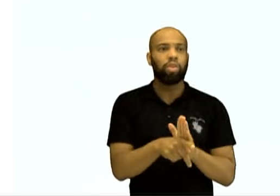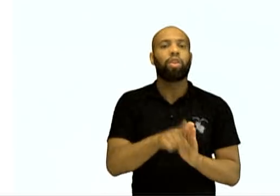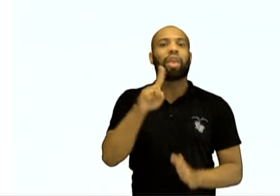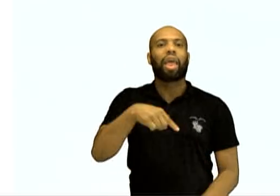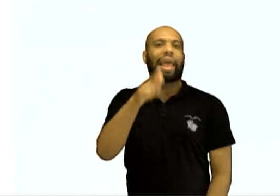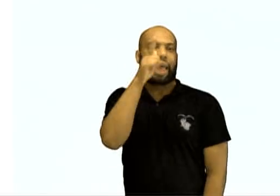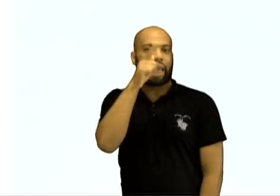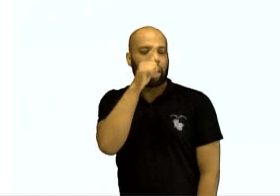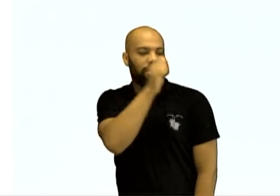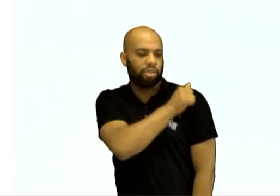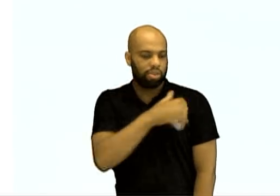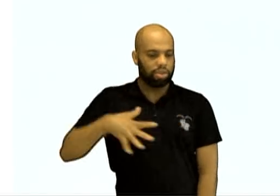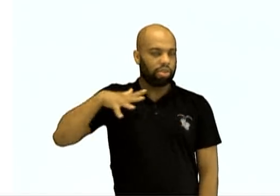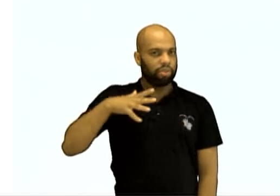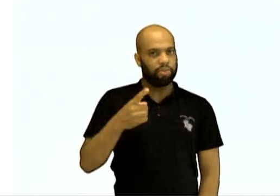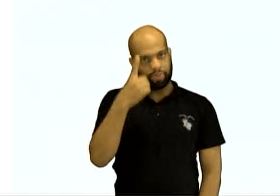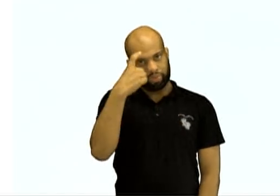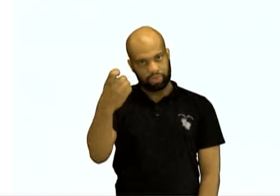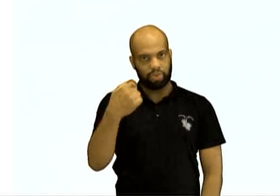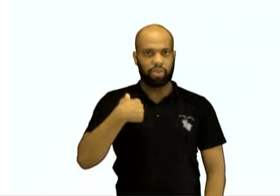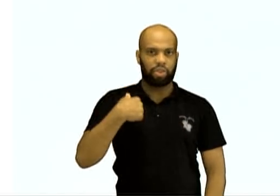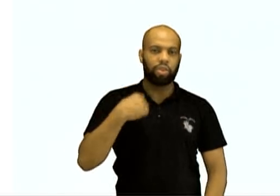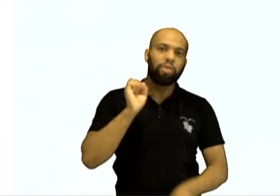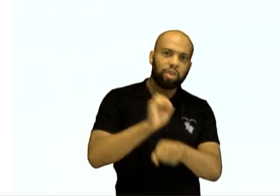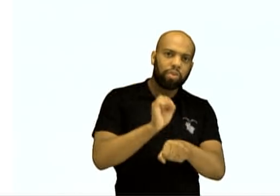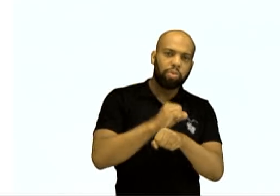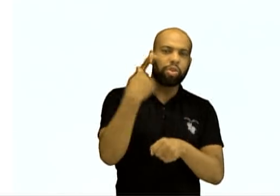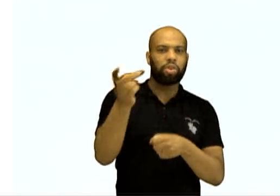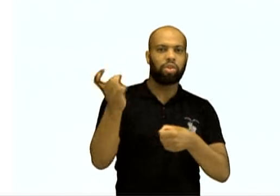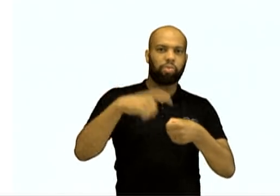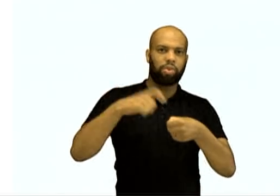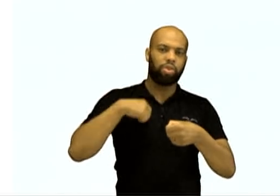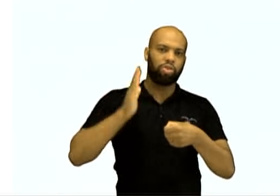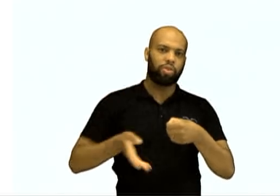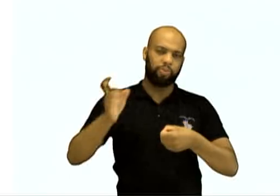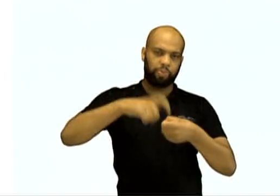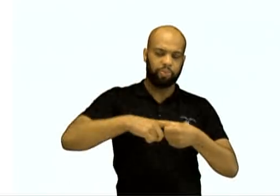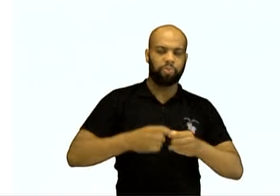grego Aristóteles. Agora é com vocês, já retornamos para a correção.